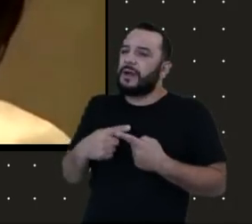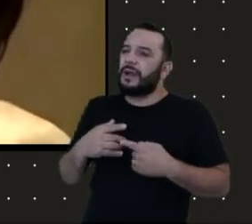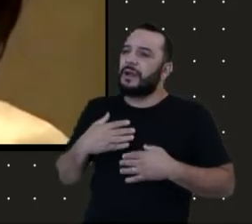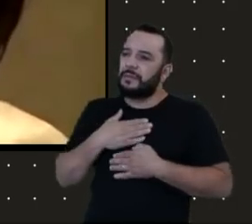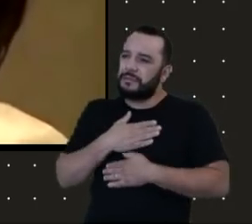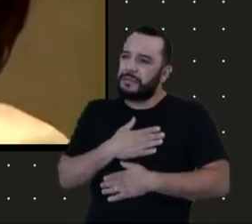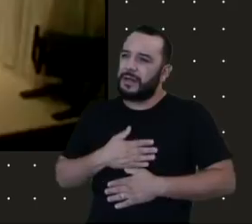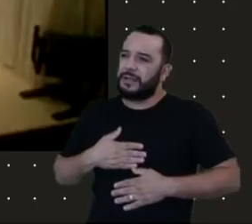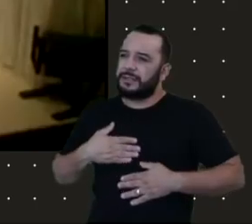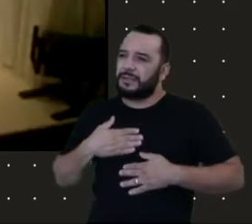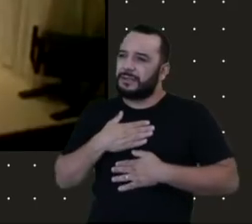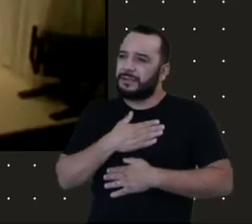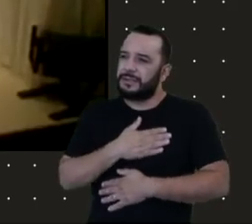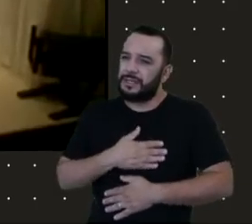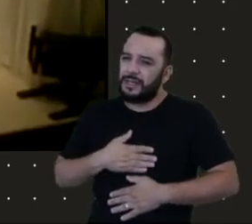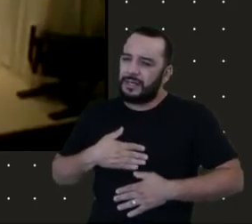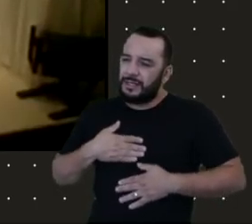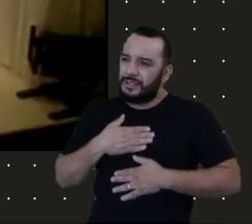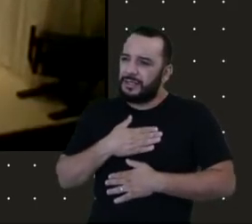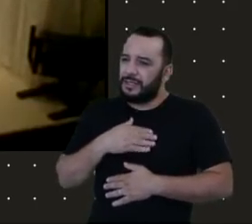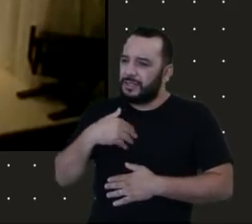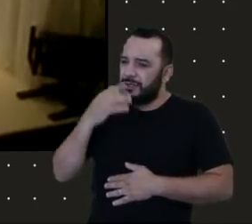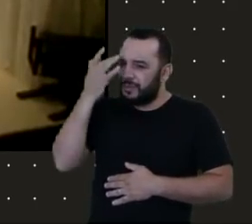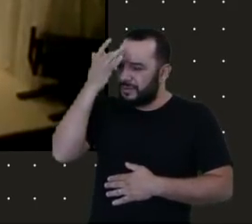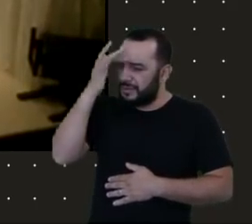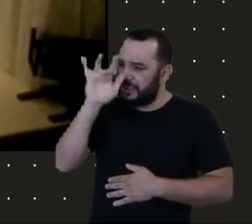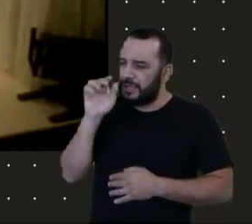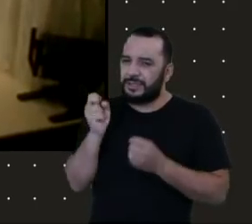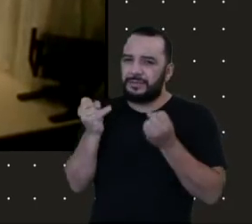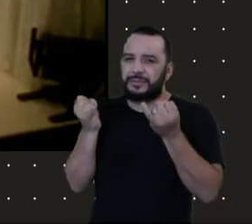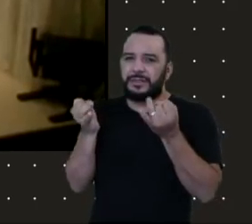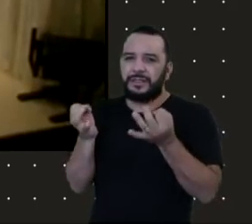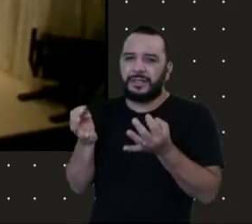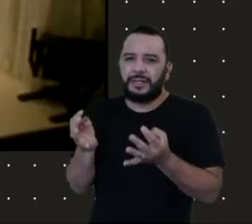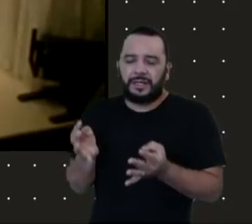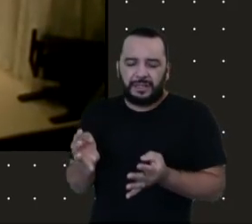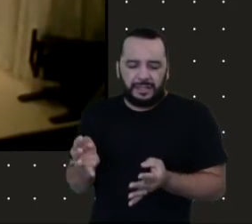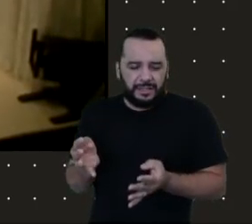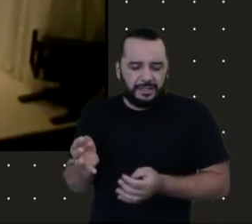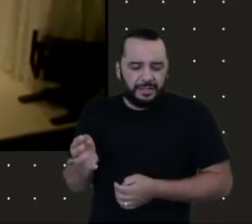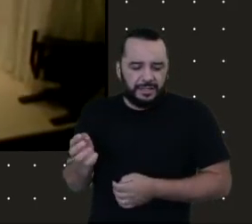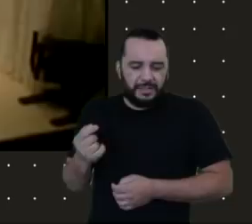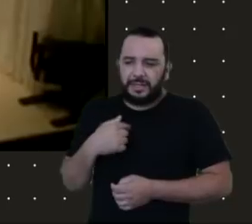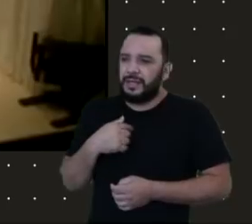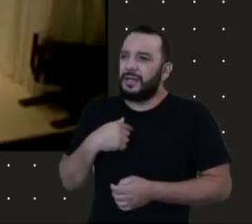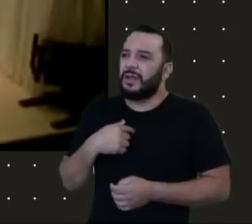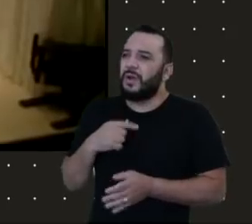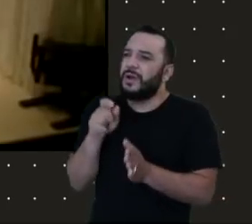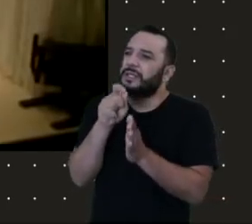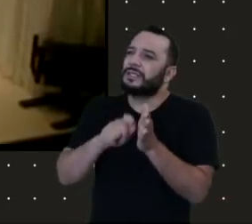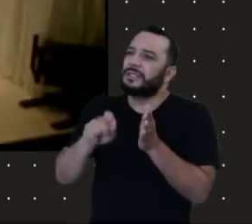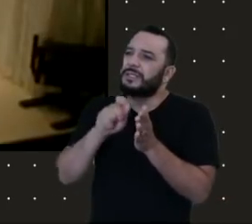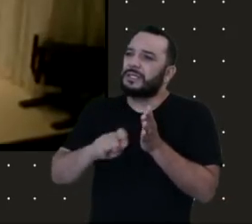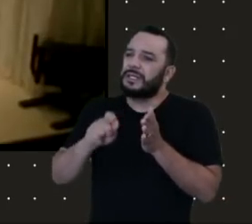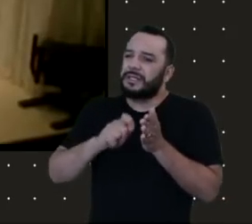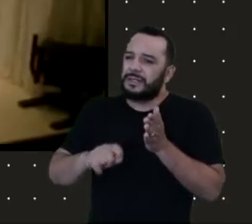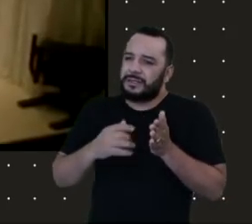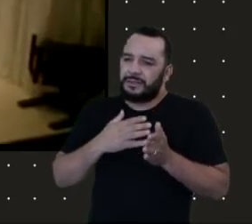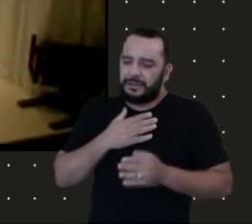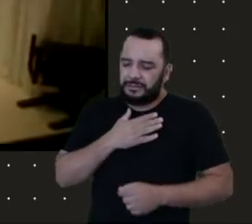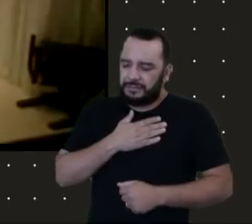Clarice Lispector me ajudou a nascer a Beth persona, digamos assim. Talvez o